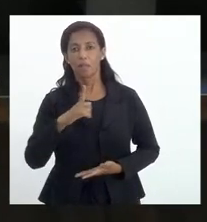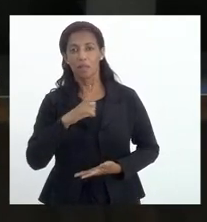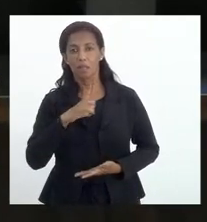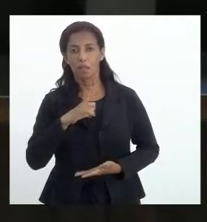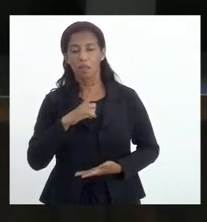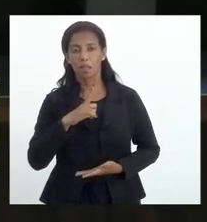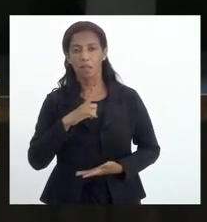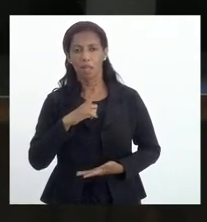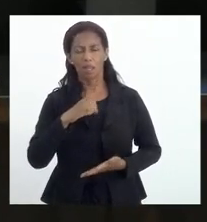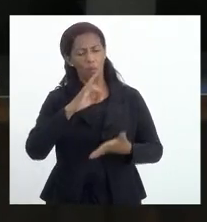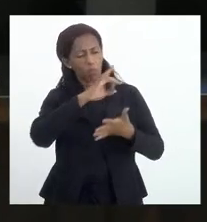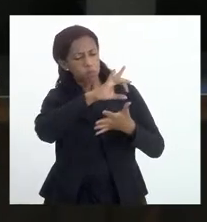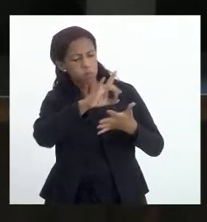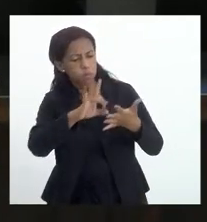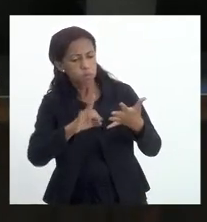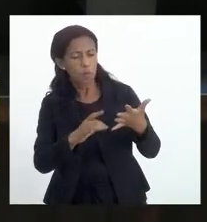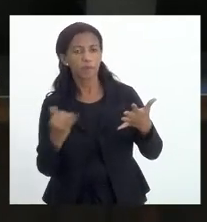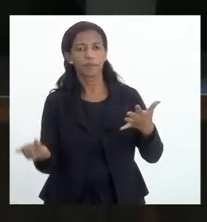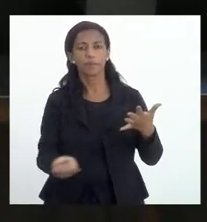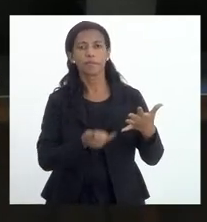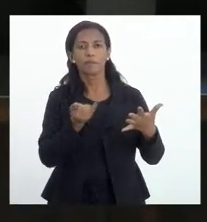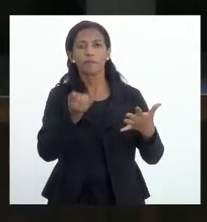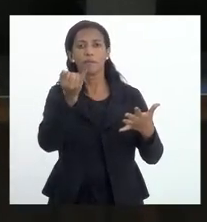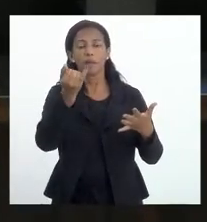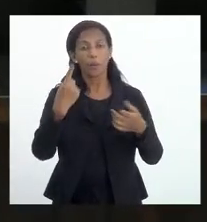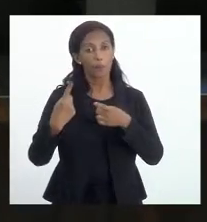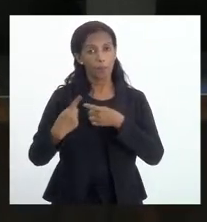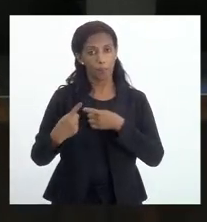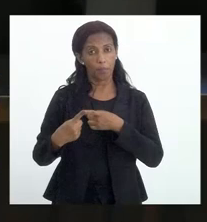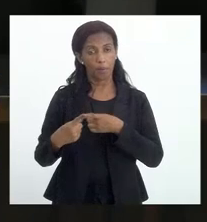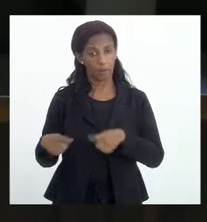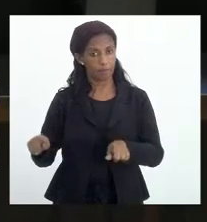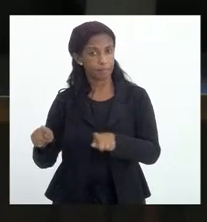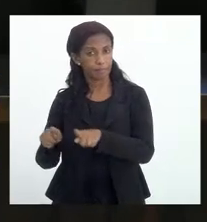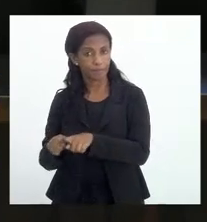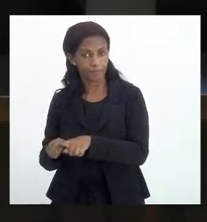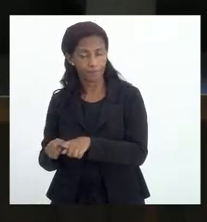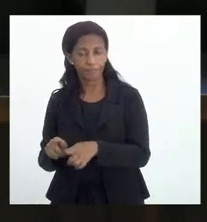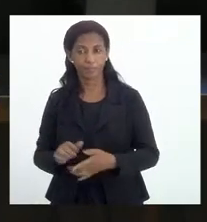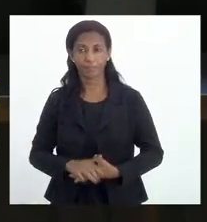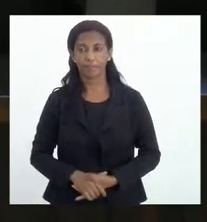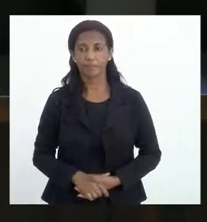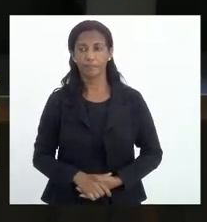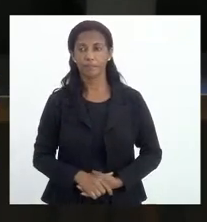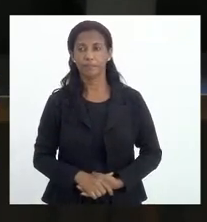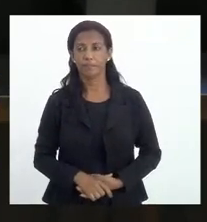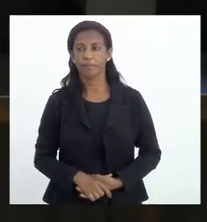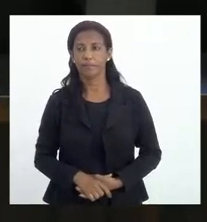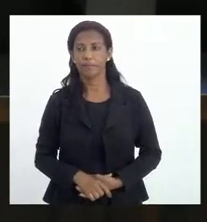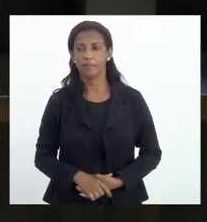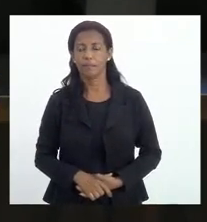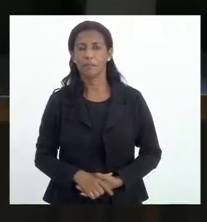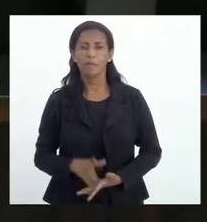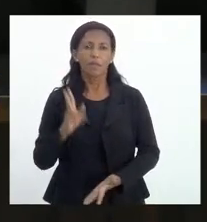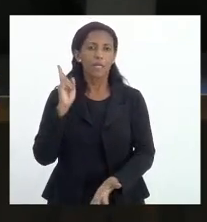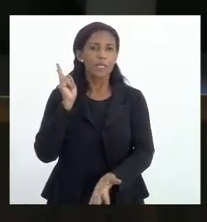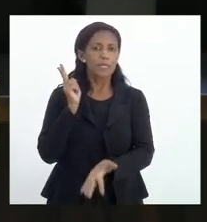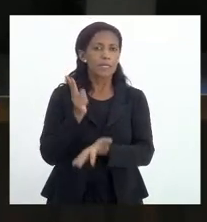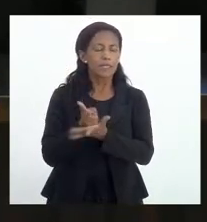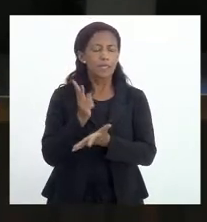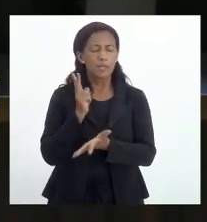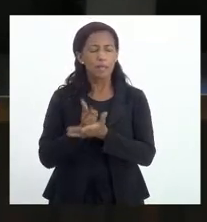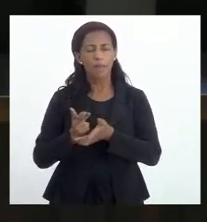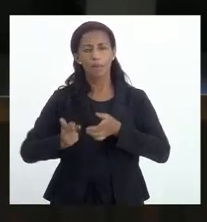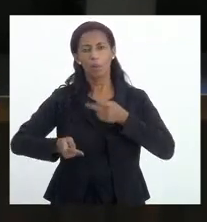questões importantes, porque, no fundo, ele vai estar sempre